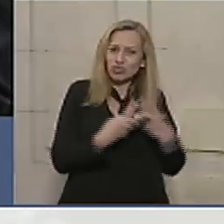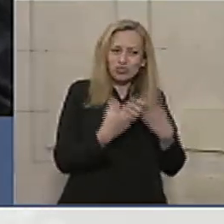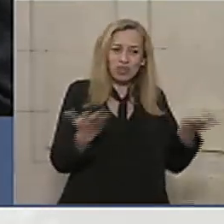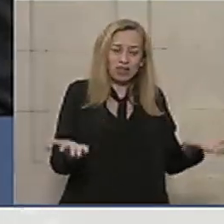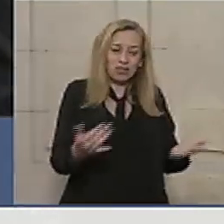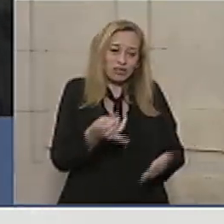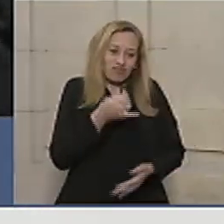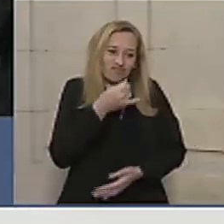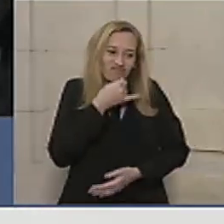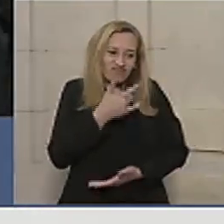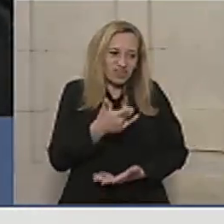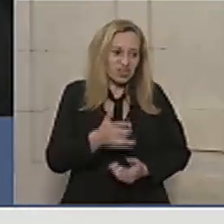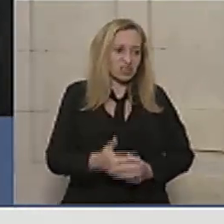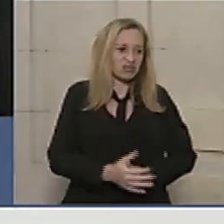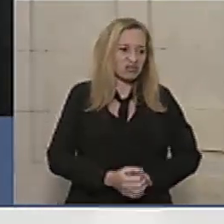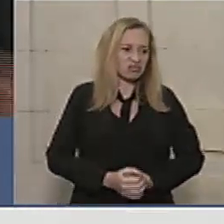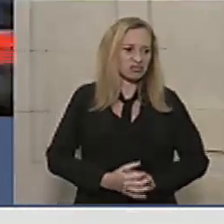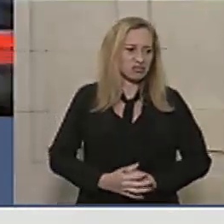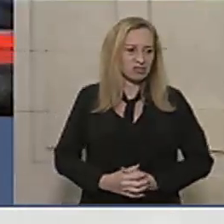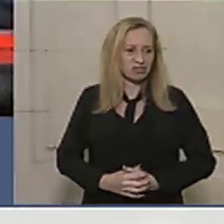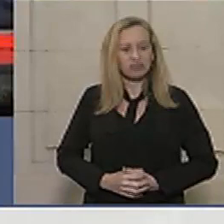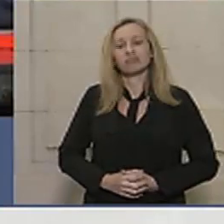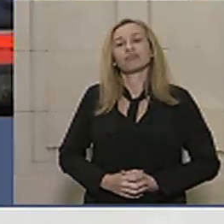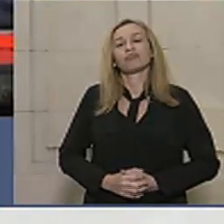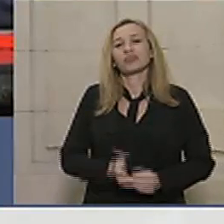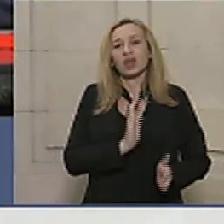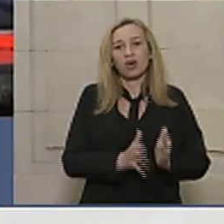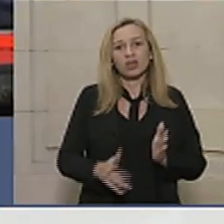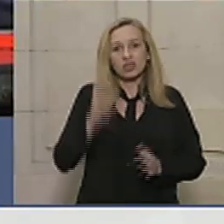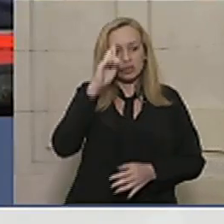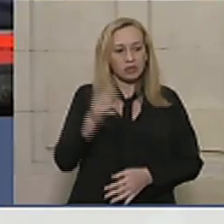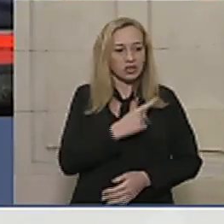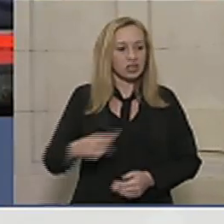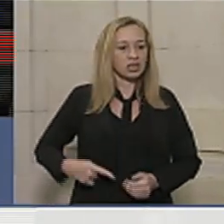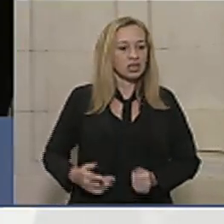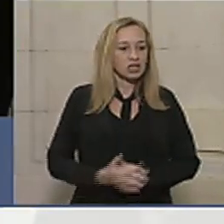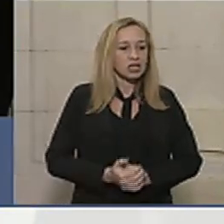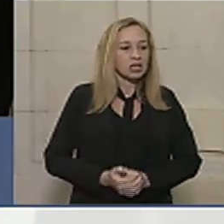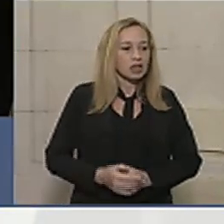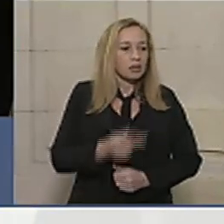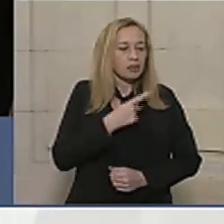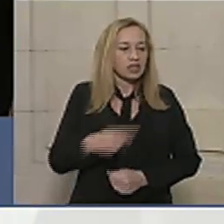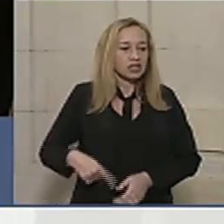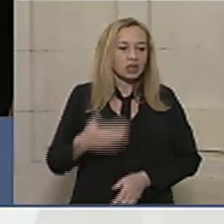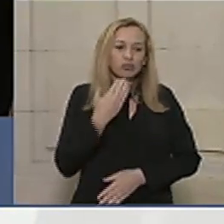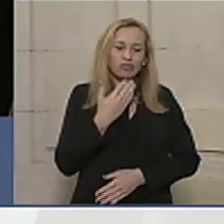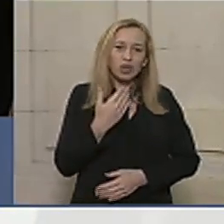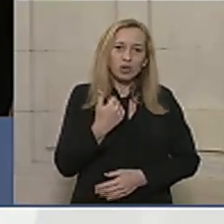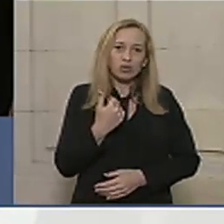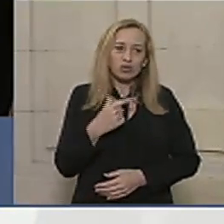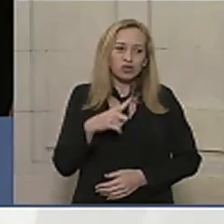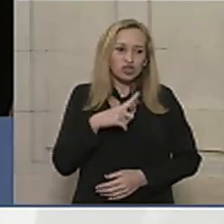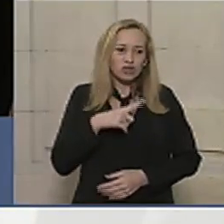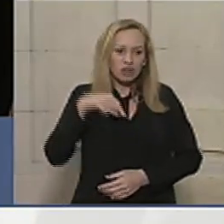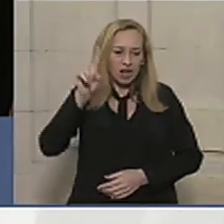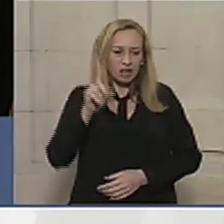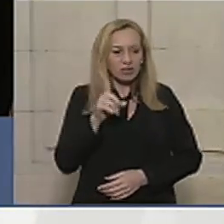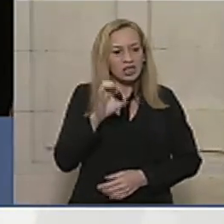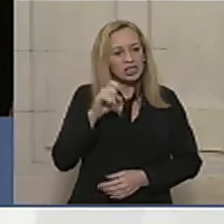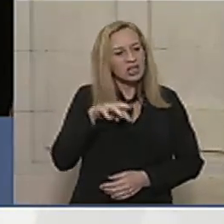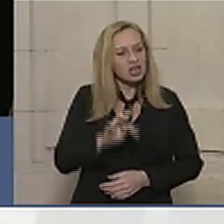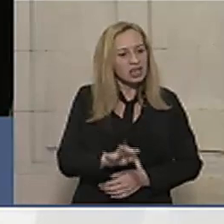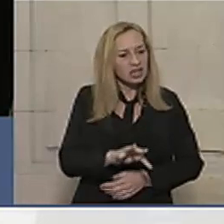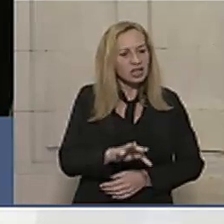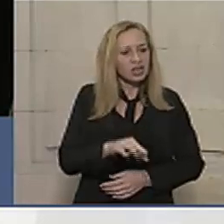aqui meu repúdio. Presidente, questão de ordem. Deputado Léo. Presidente, eu tive agora há pouco lá no Detran com o